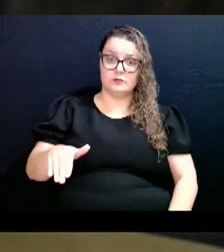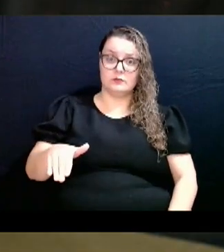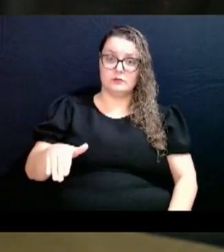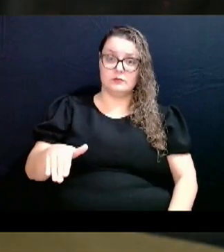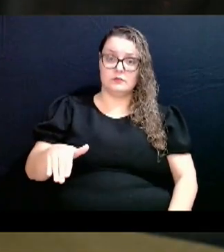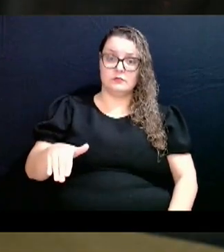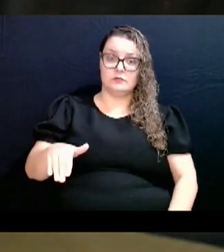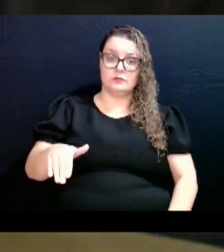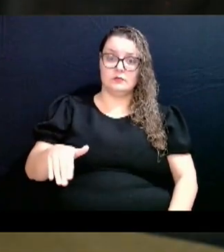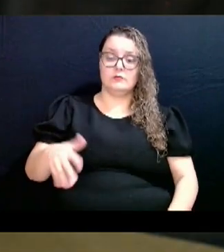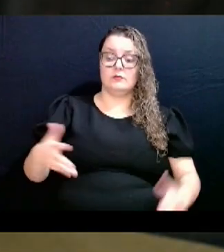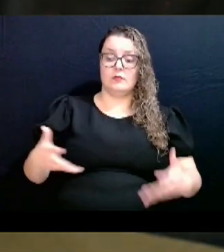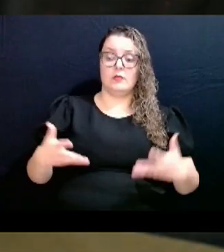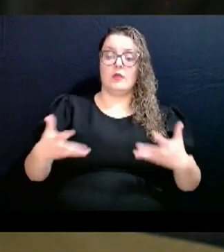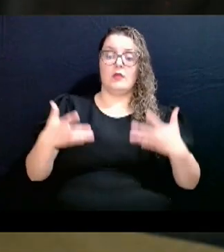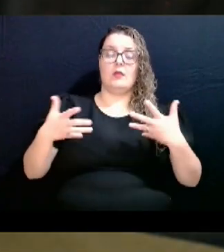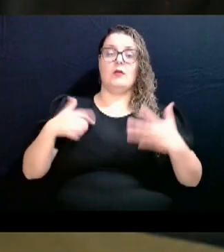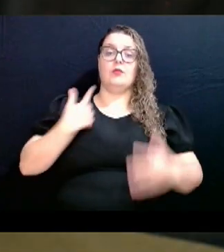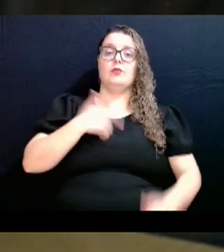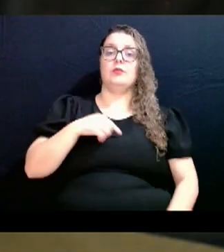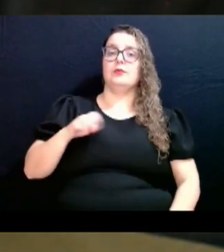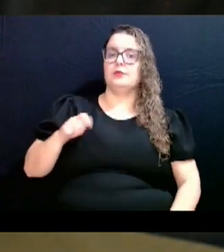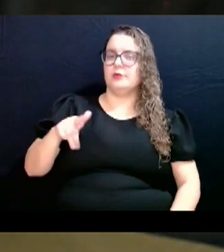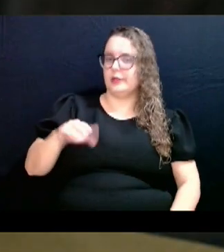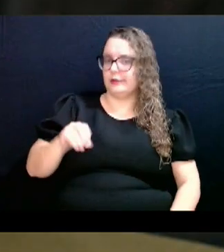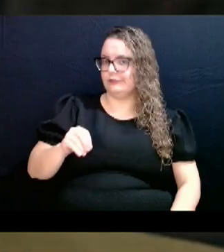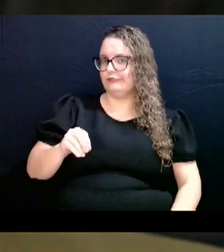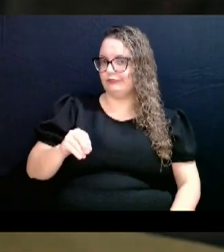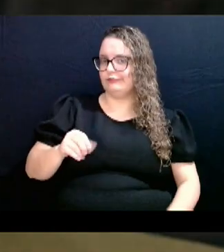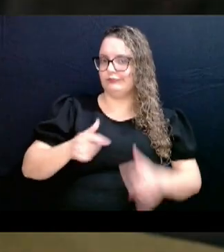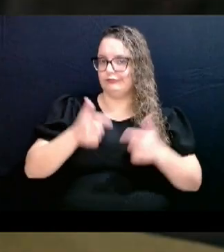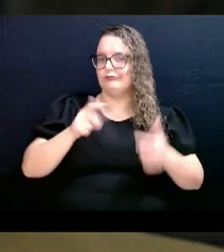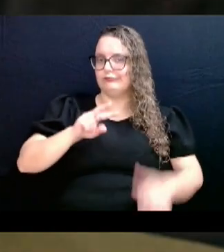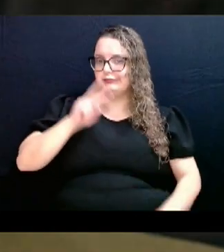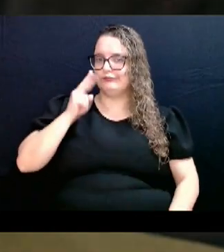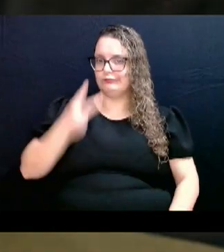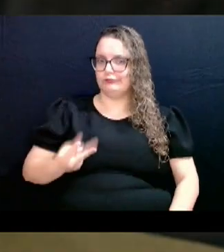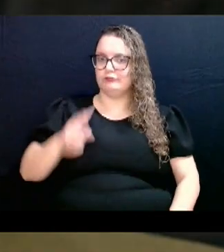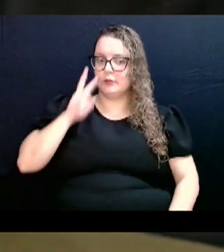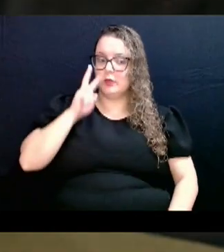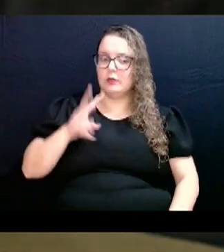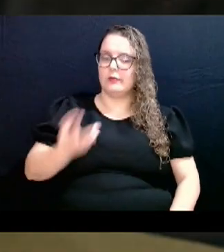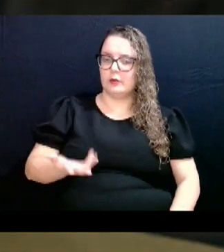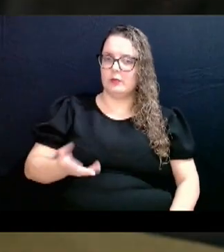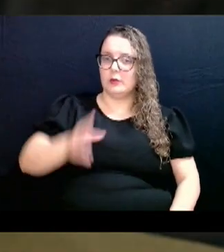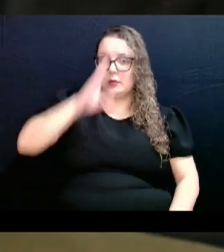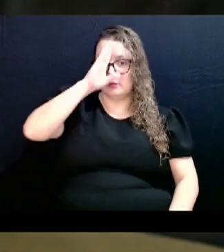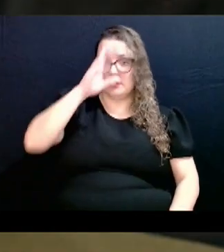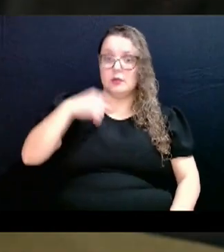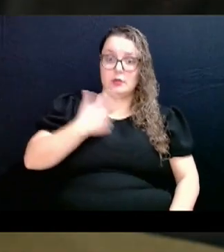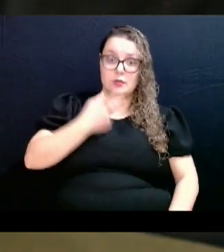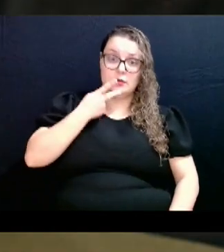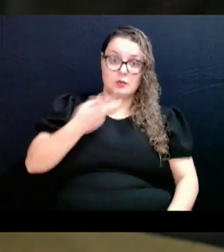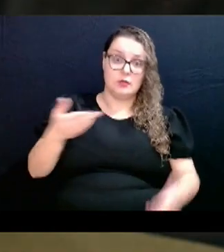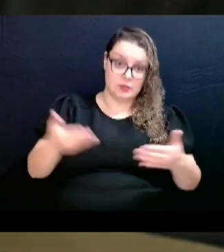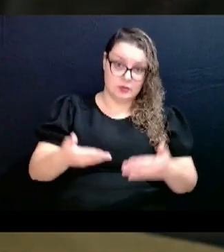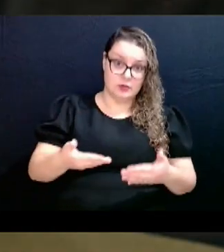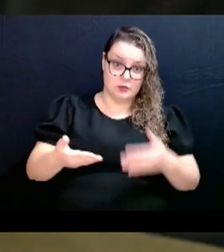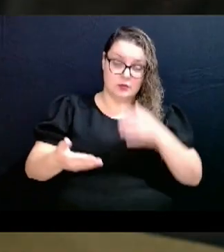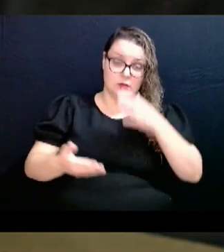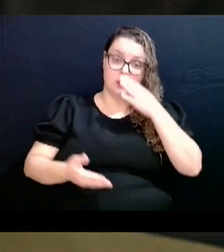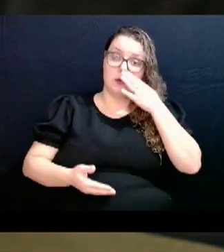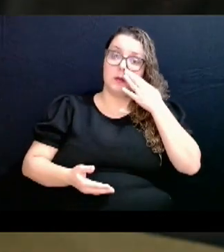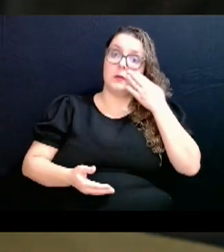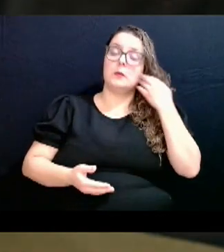nosso ego. Porque a maioria das vezes, assim, o que a gente vê, principalmente nesse caso que nós estamos falando hoje, é a alimentação